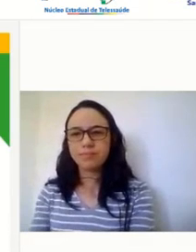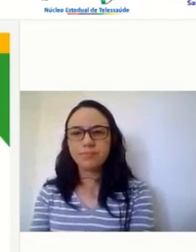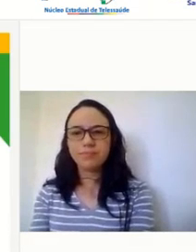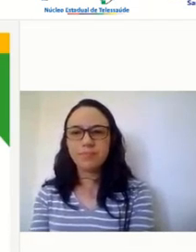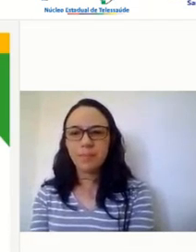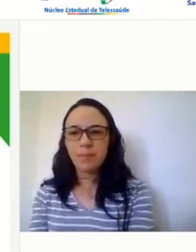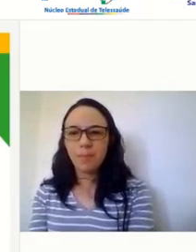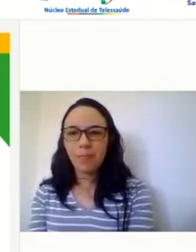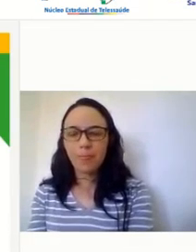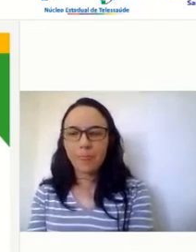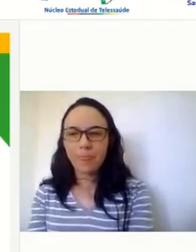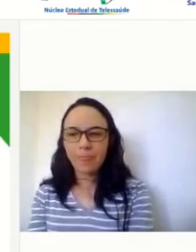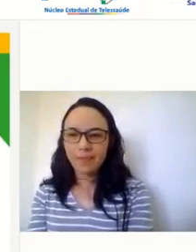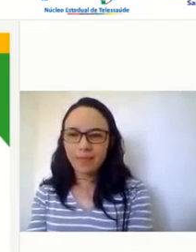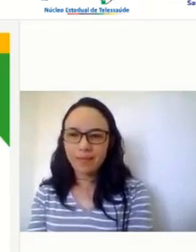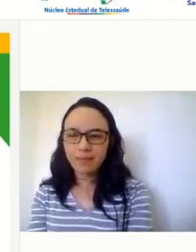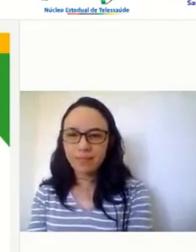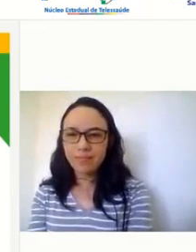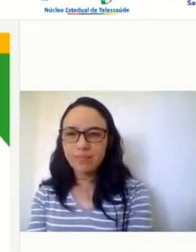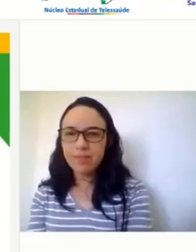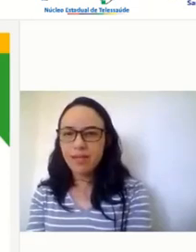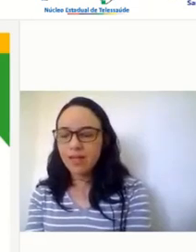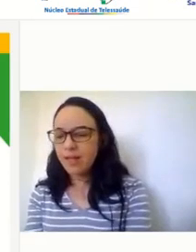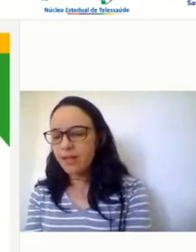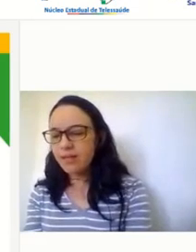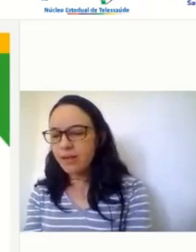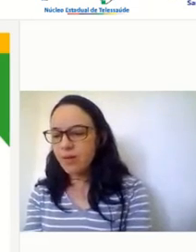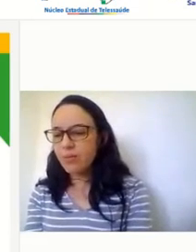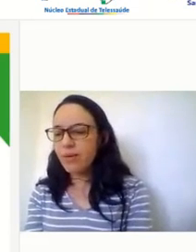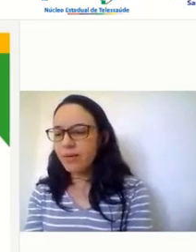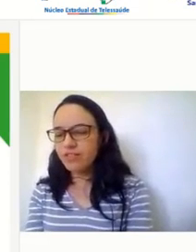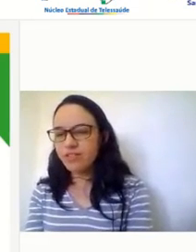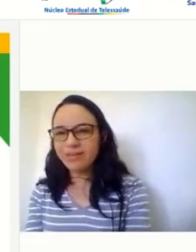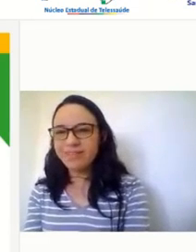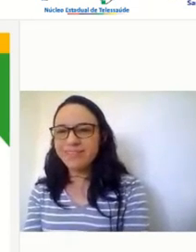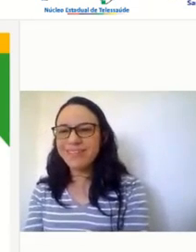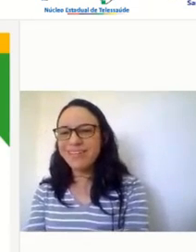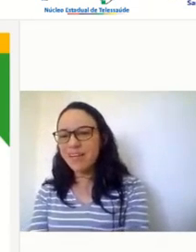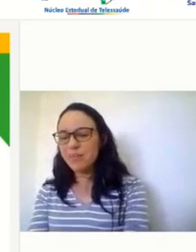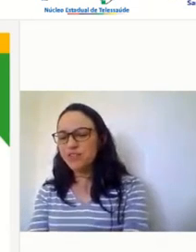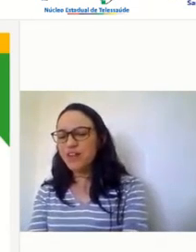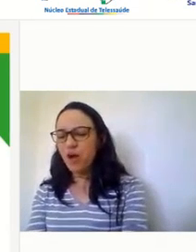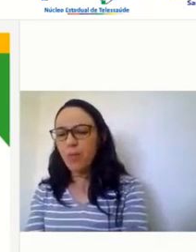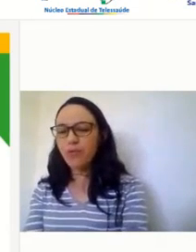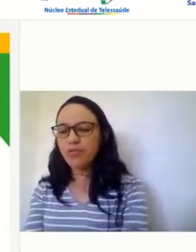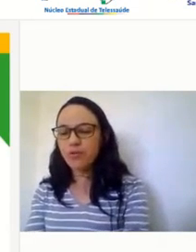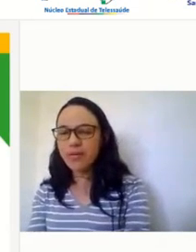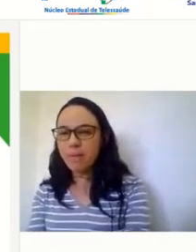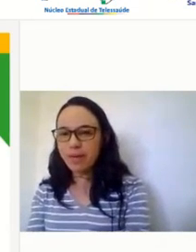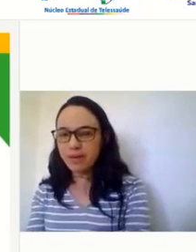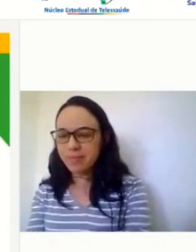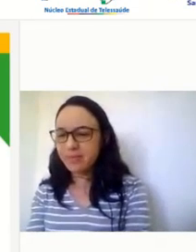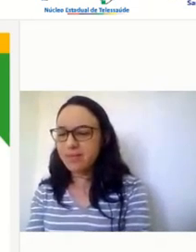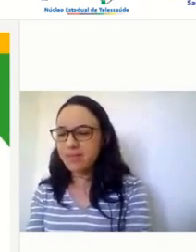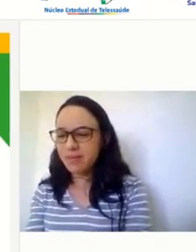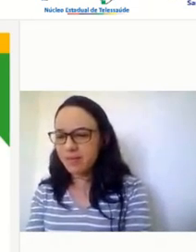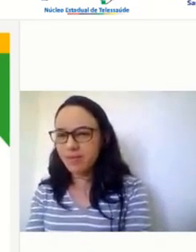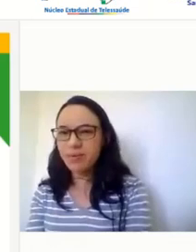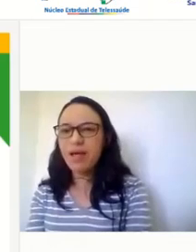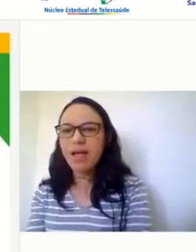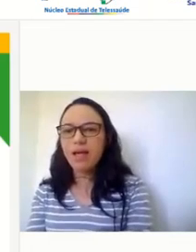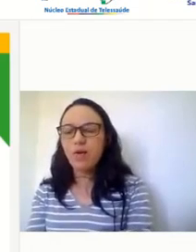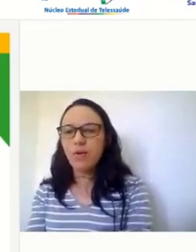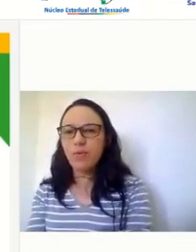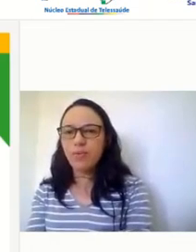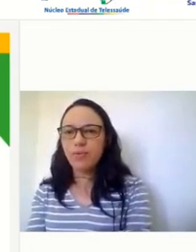bom então iremos falar um pouco sobre a paramentação com o cabelo